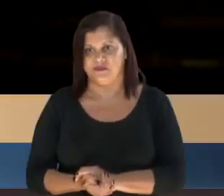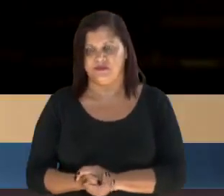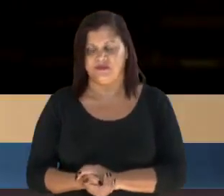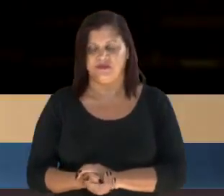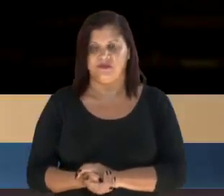próximo orador